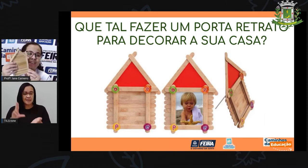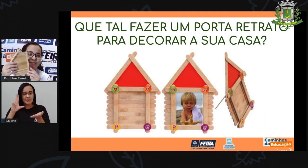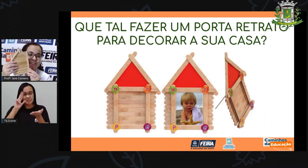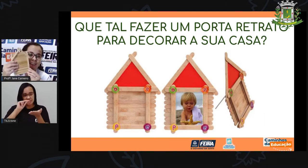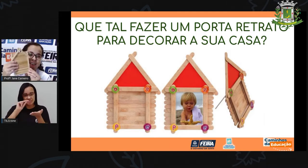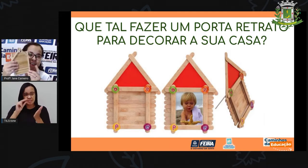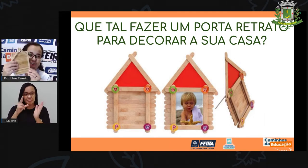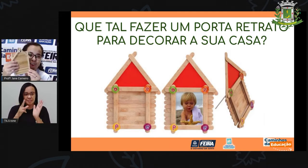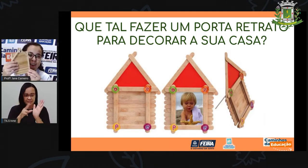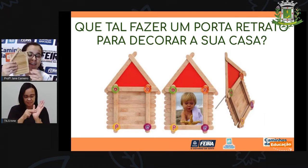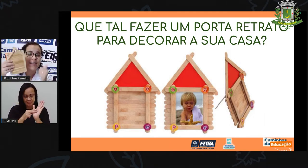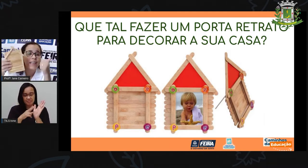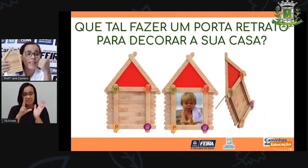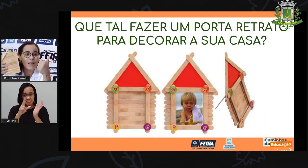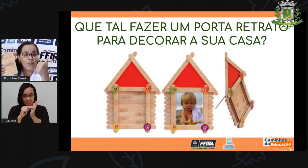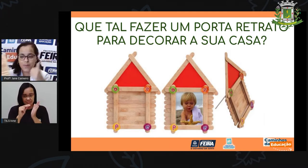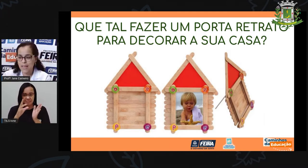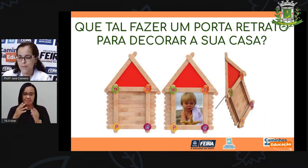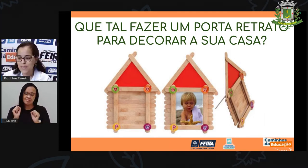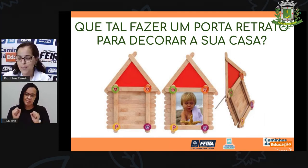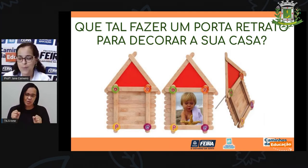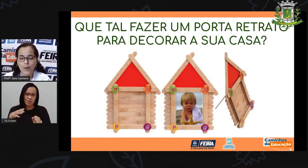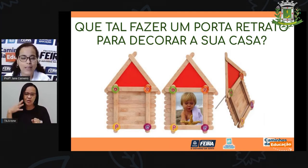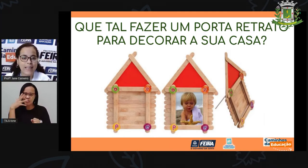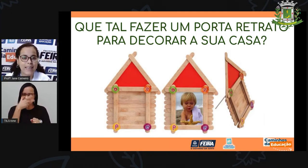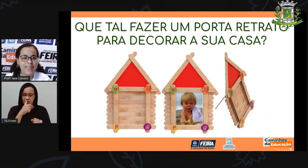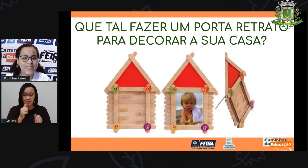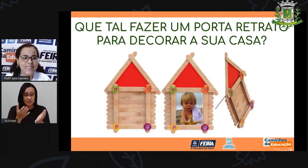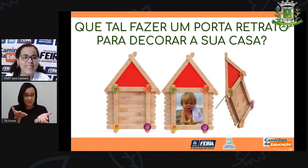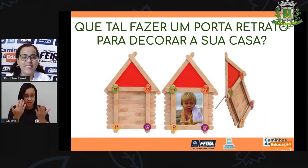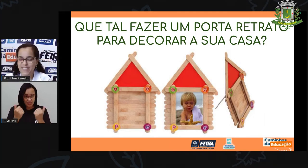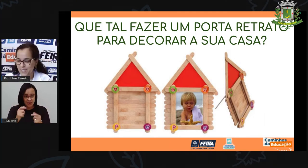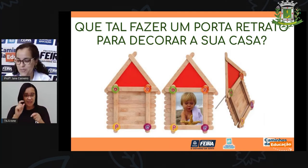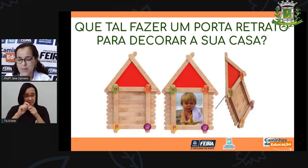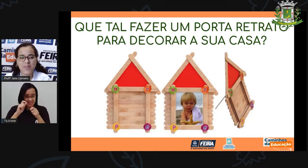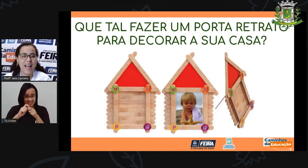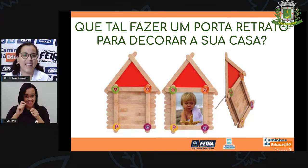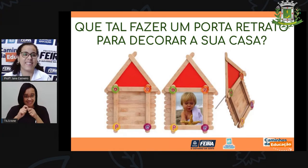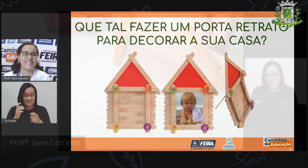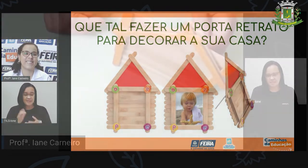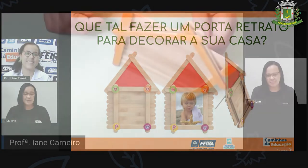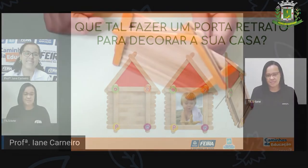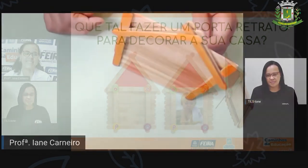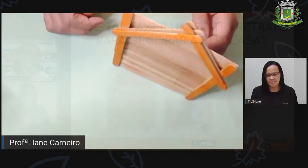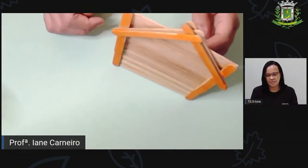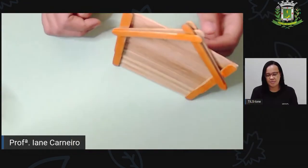bem lindões aí, tá joia? Então, vamos lá fazer nosso porta-retrato? Vamos lá!